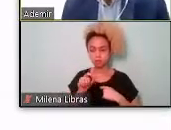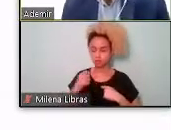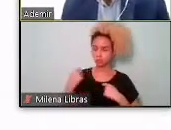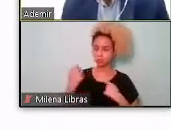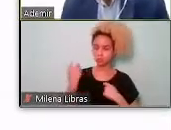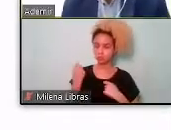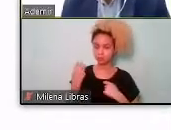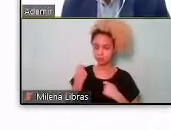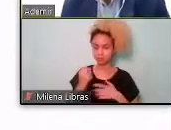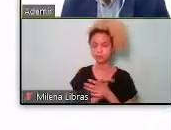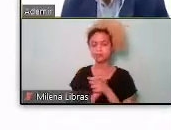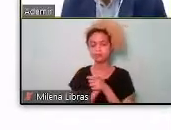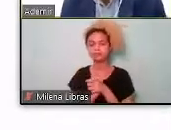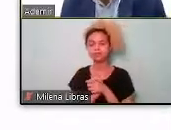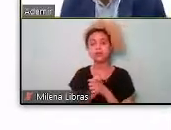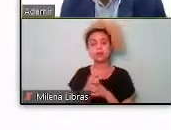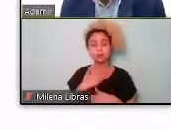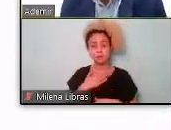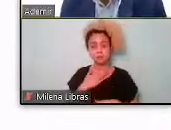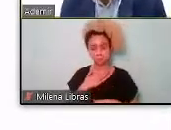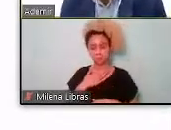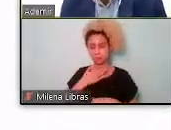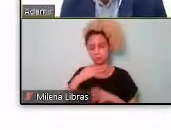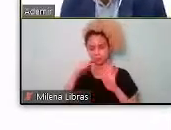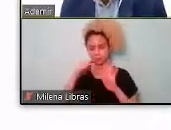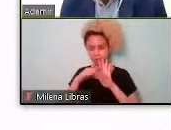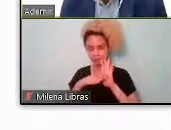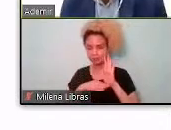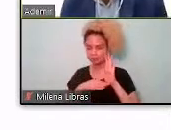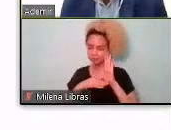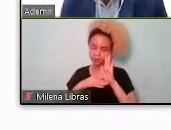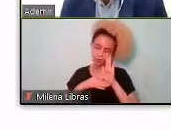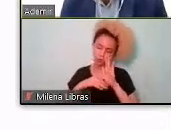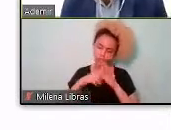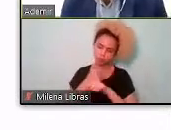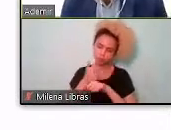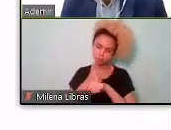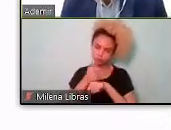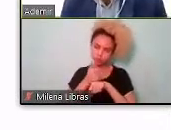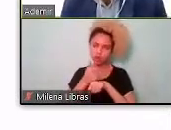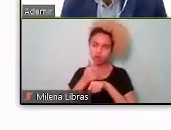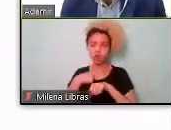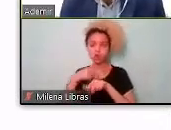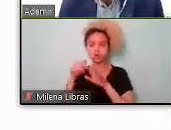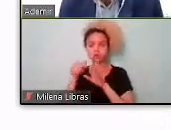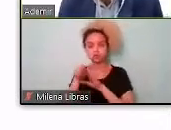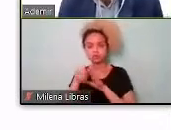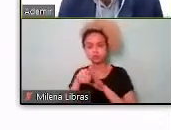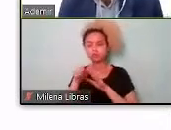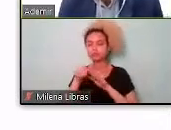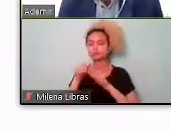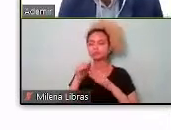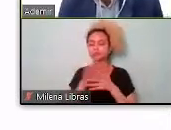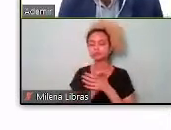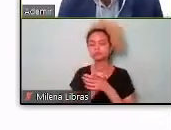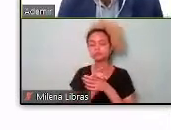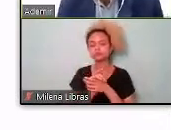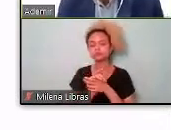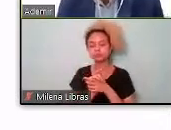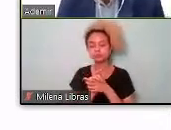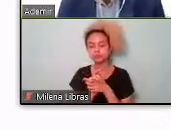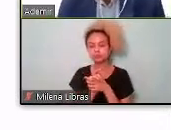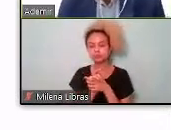E a minha descrição profissional é como consultor do exercício, da fiscalização do exercício